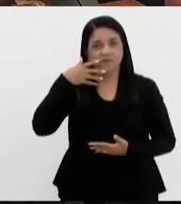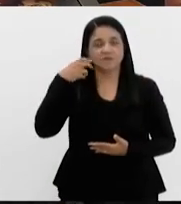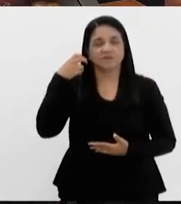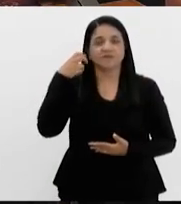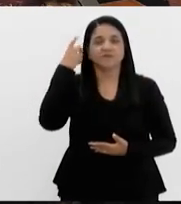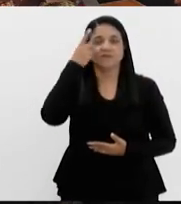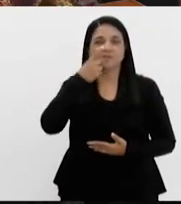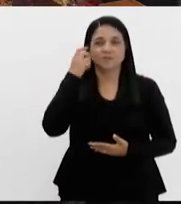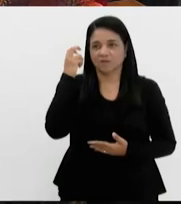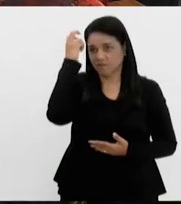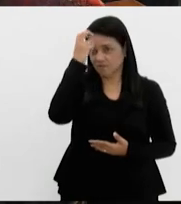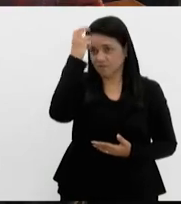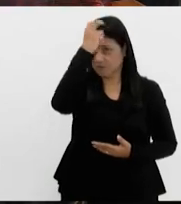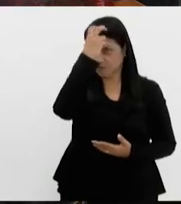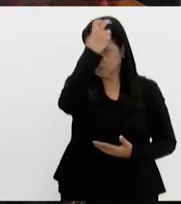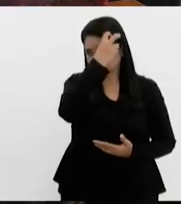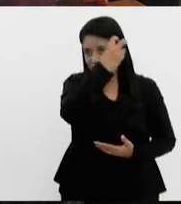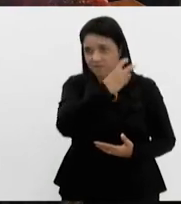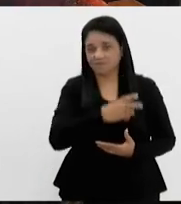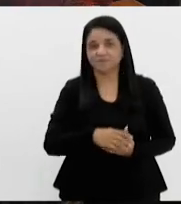deputada Verônica Lima.